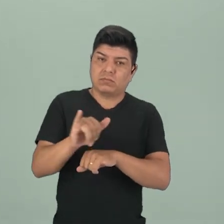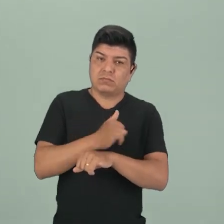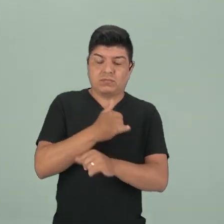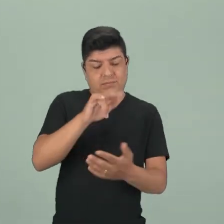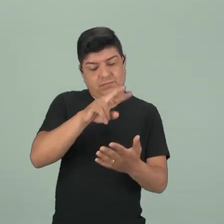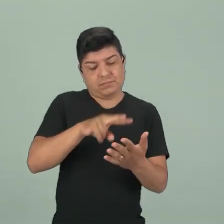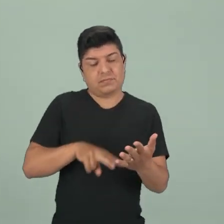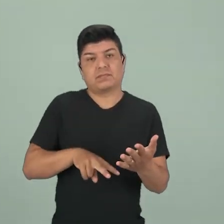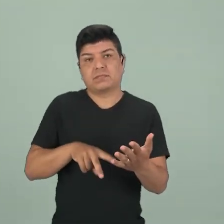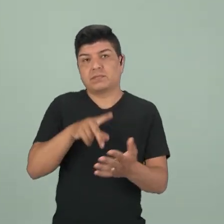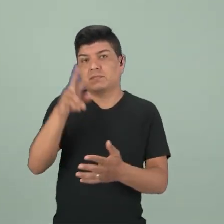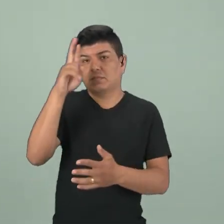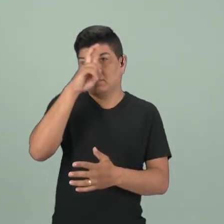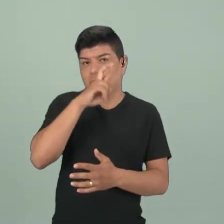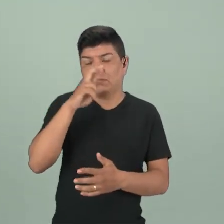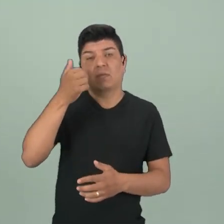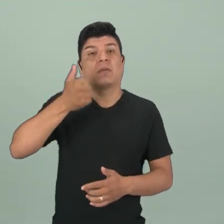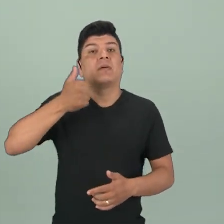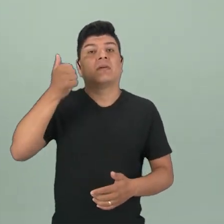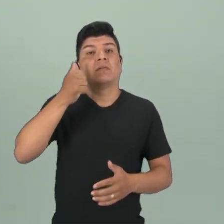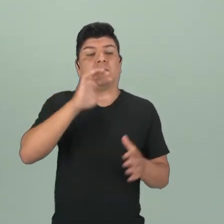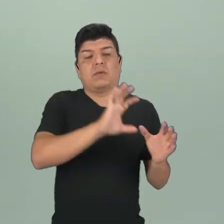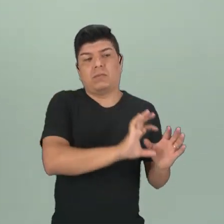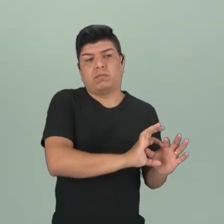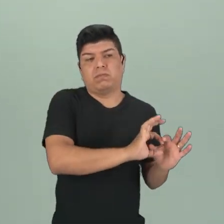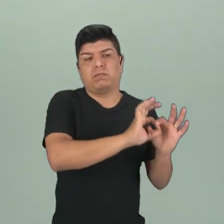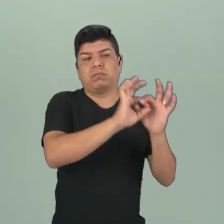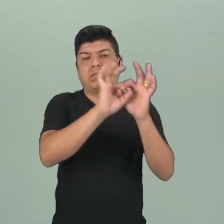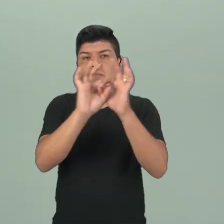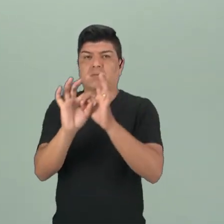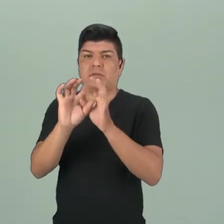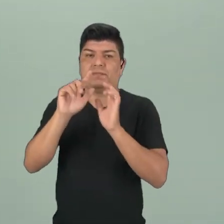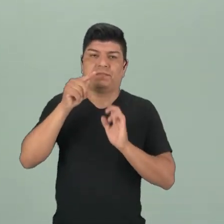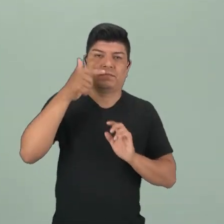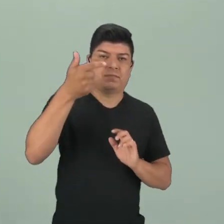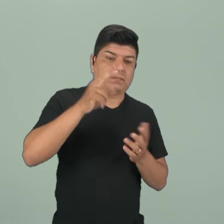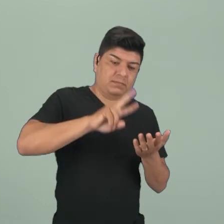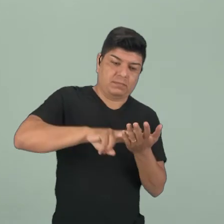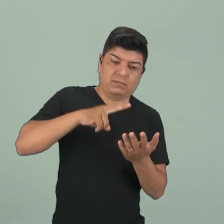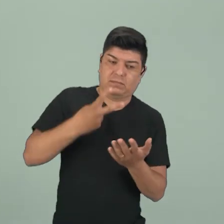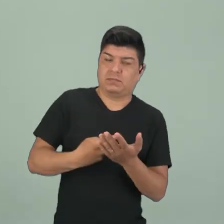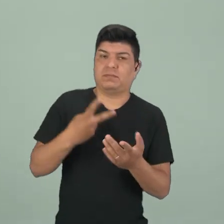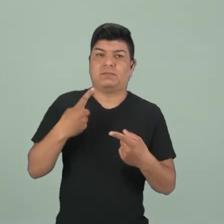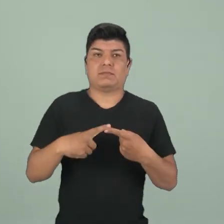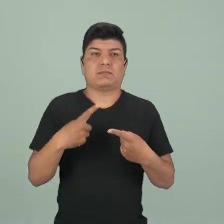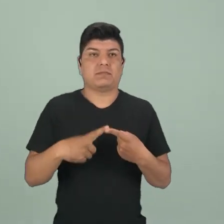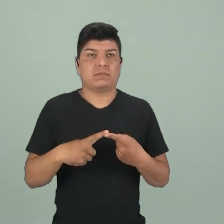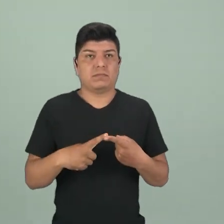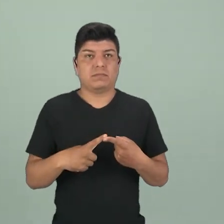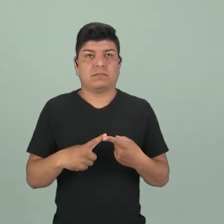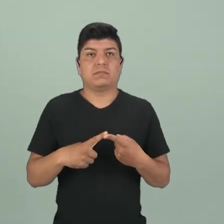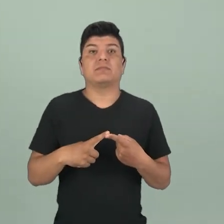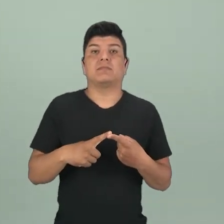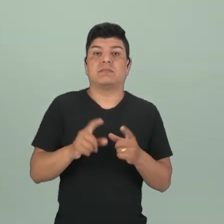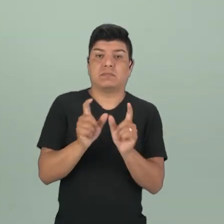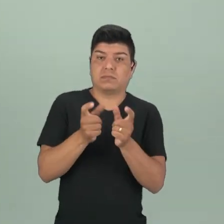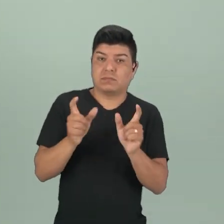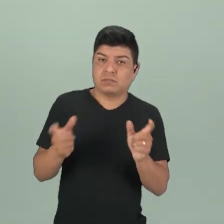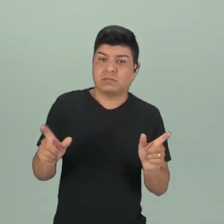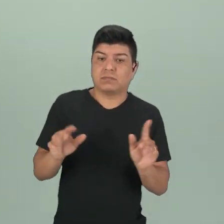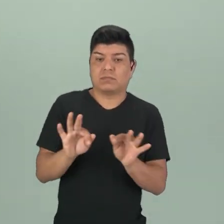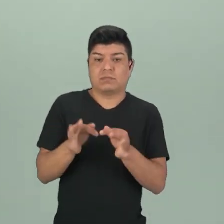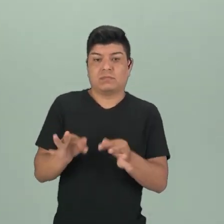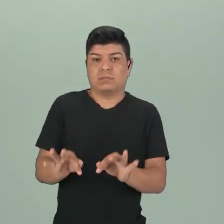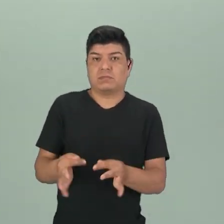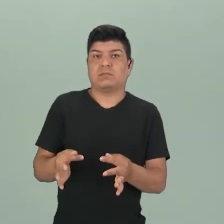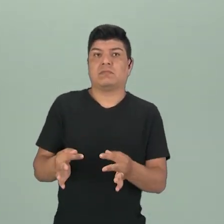para você observar primeiramente o contexto, para depois fazer a tradução, porque às vezes a gramática, a tradução simples e